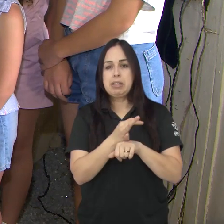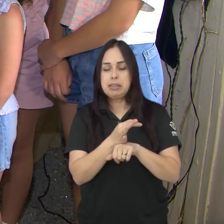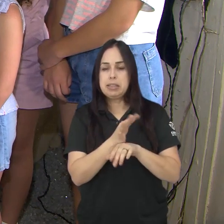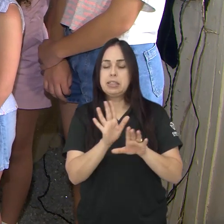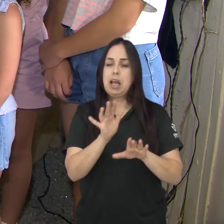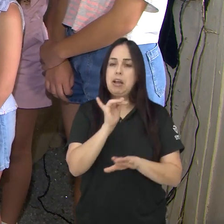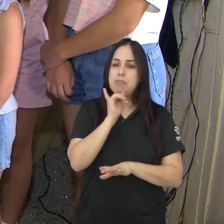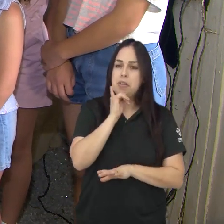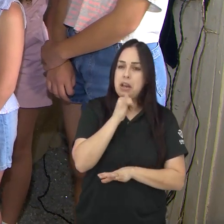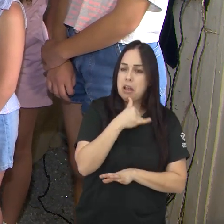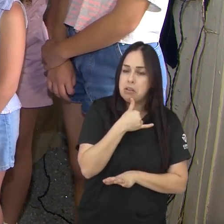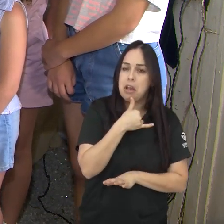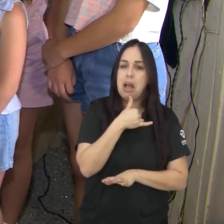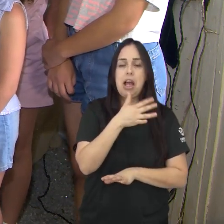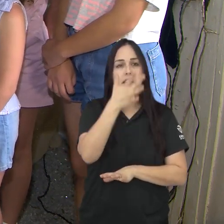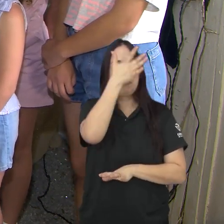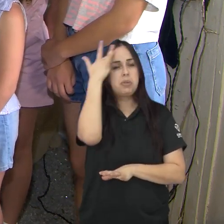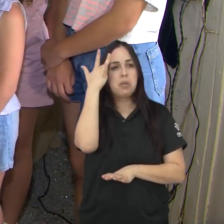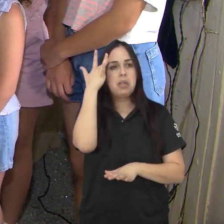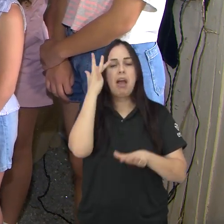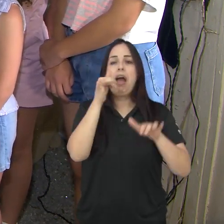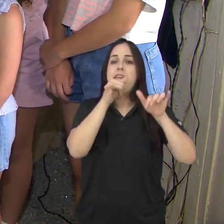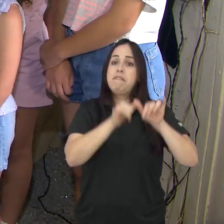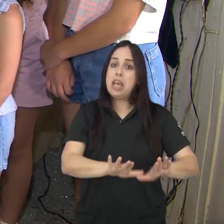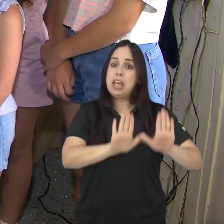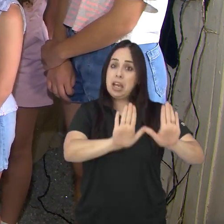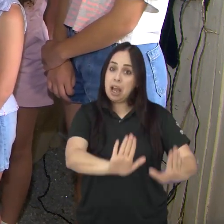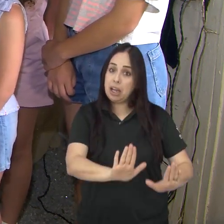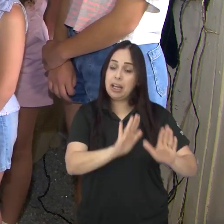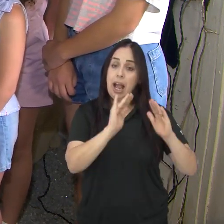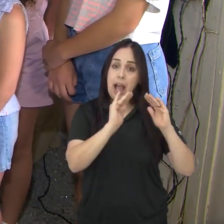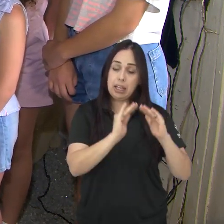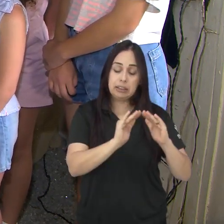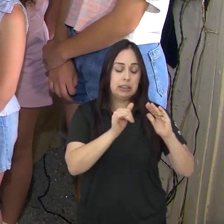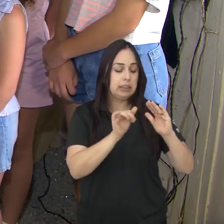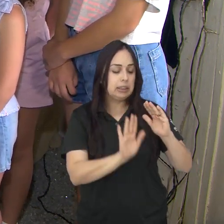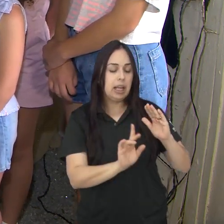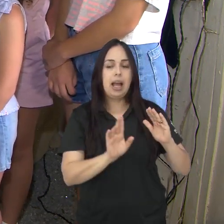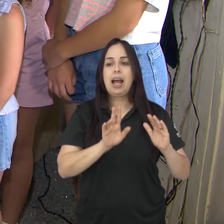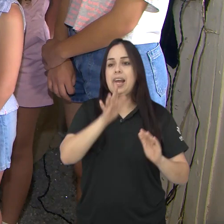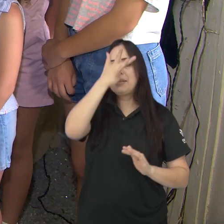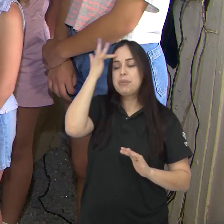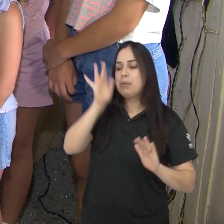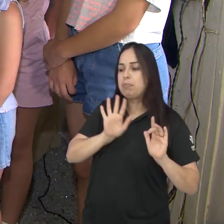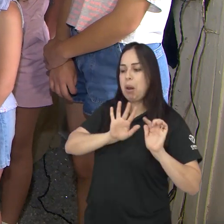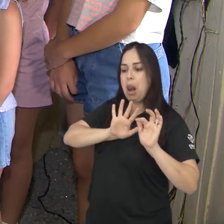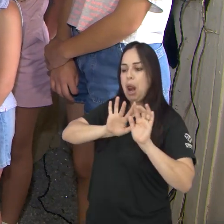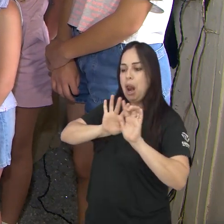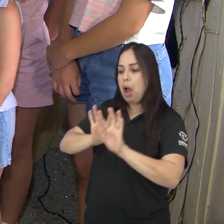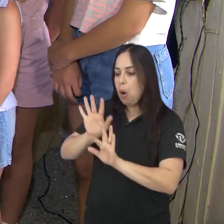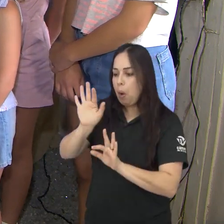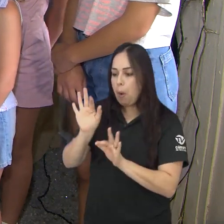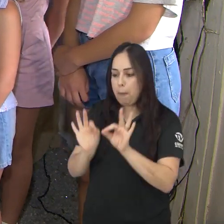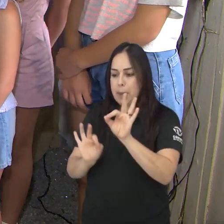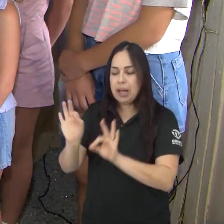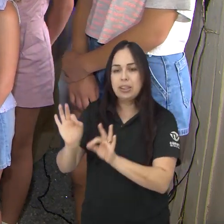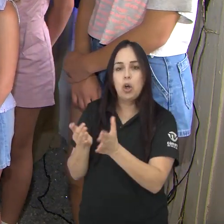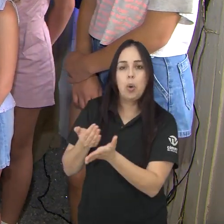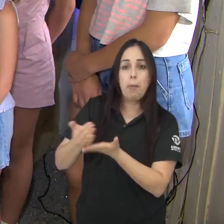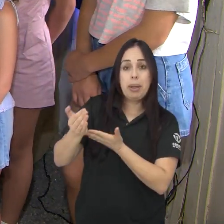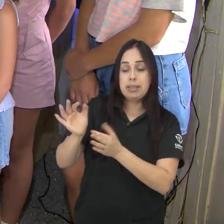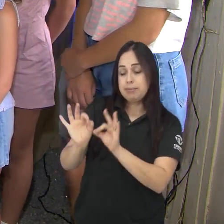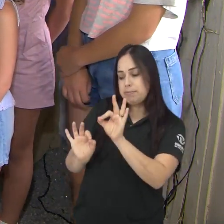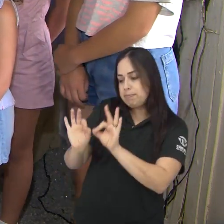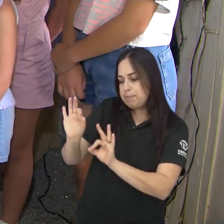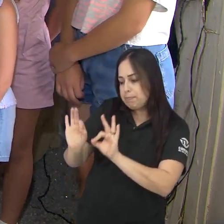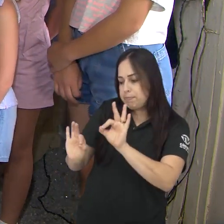na maioria das vezes um feriado triste, que as pessoas não vão viajar, não vão passear, então vai todo mundo para lá começar a montagem do